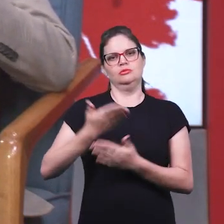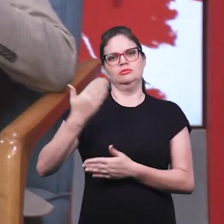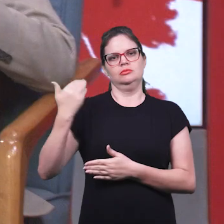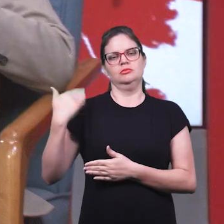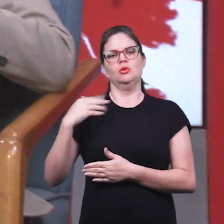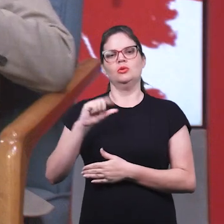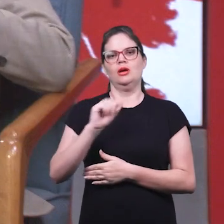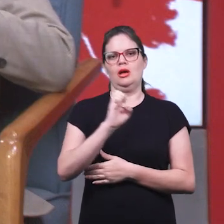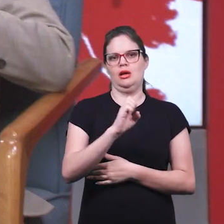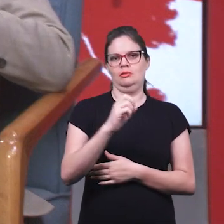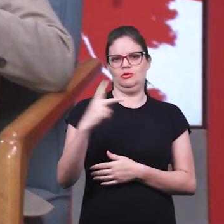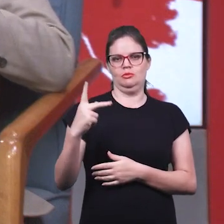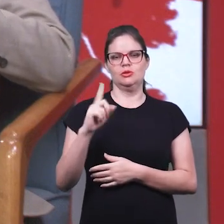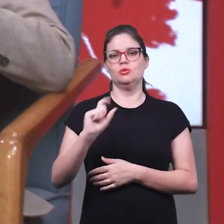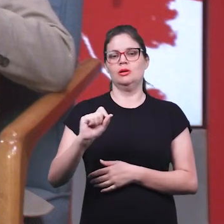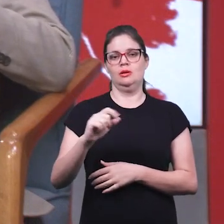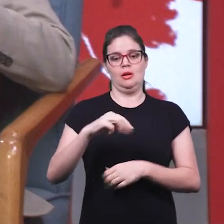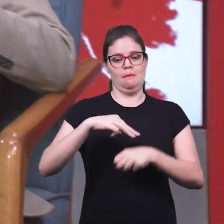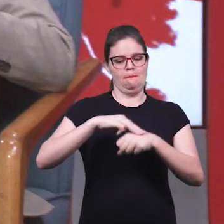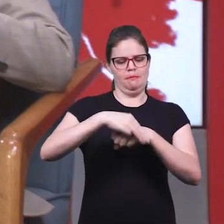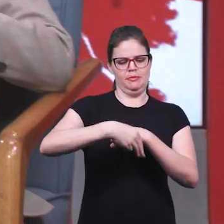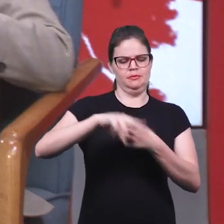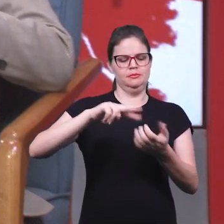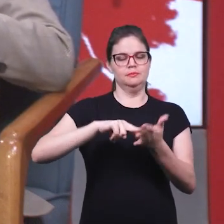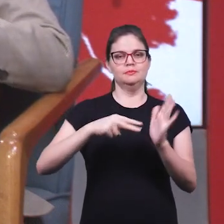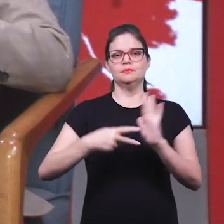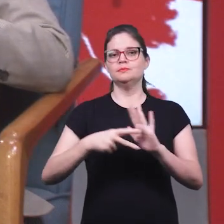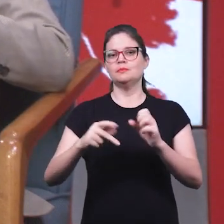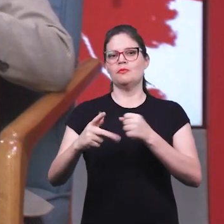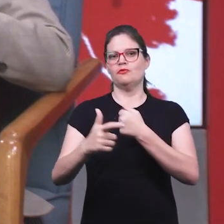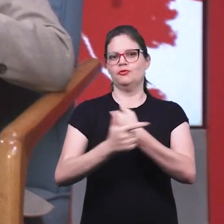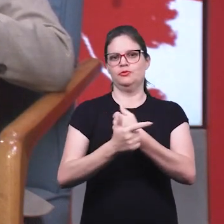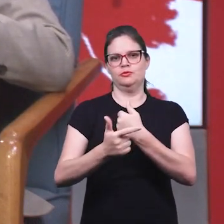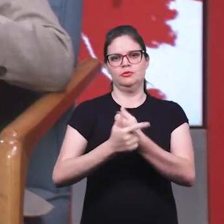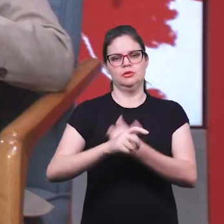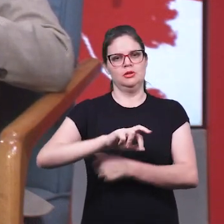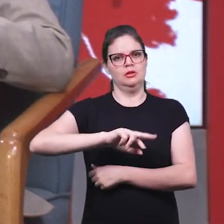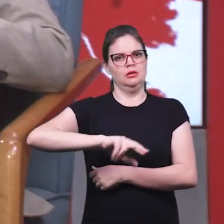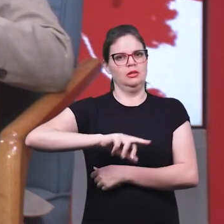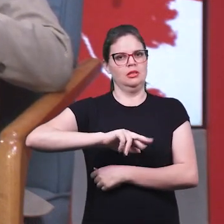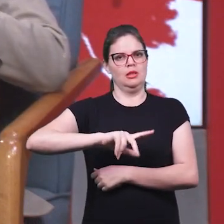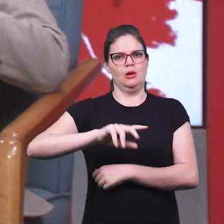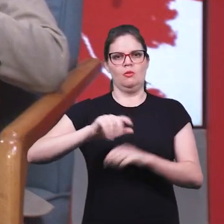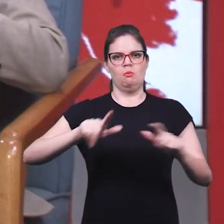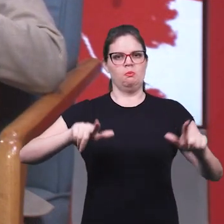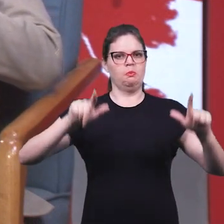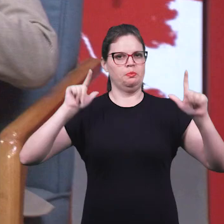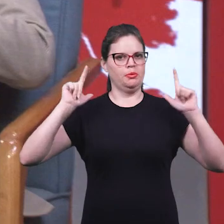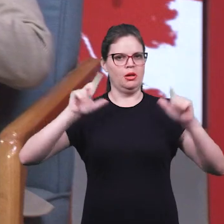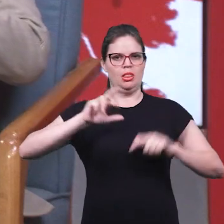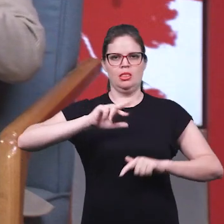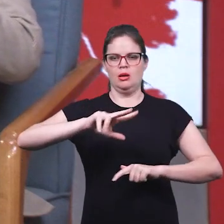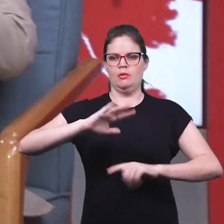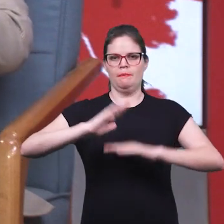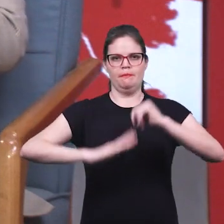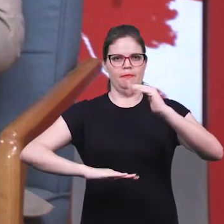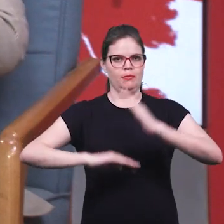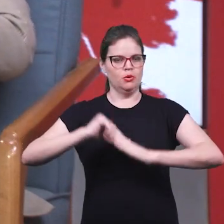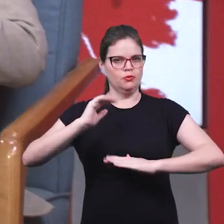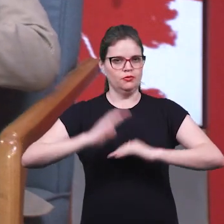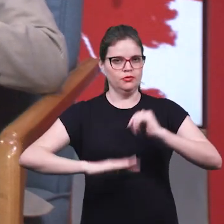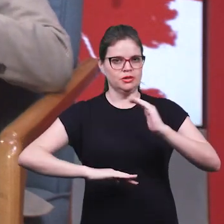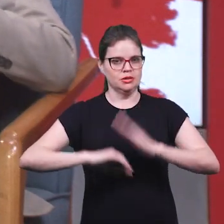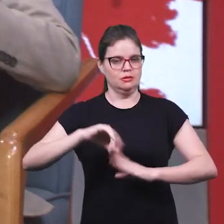nós, ele é função. Ministério para nós não é título, nem é